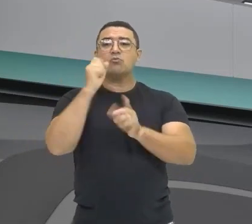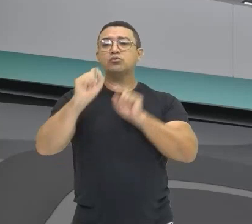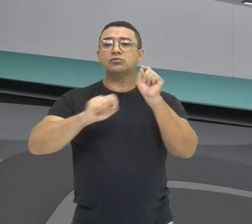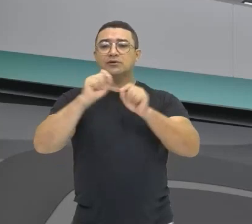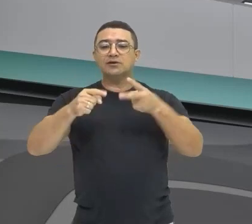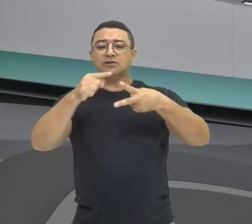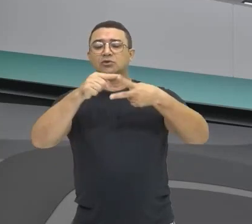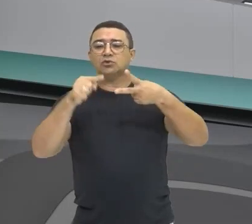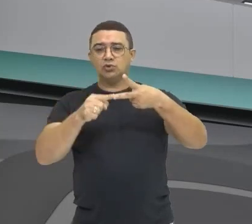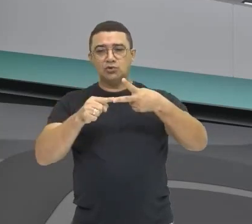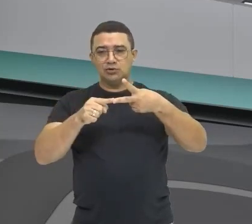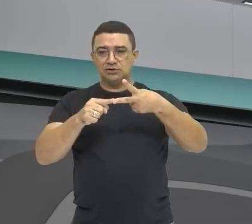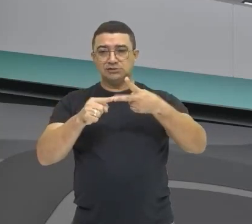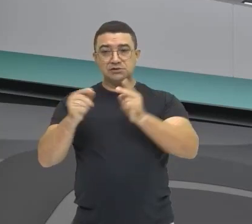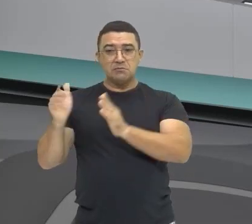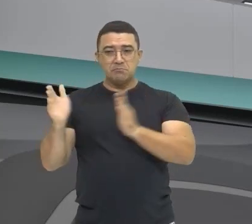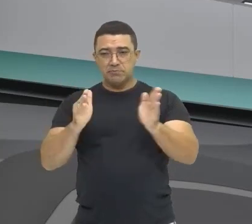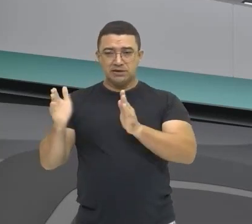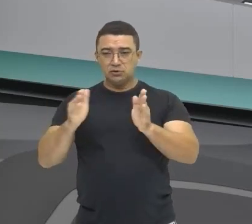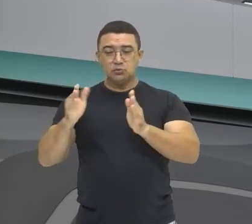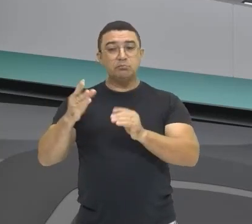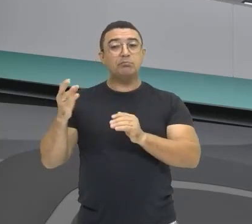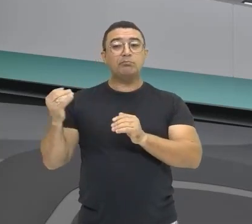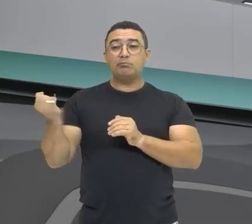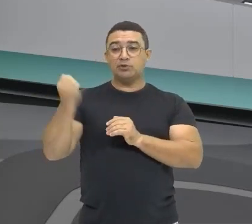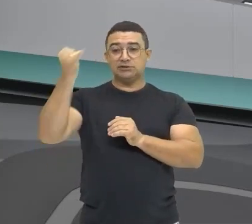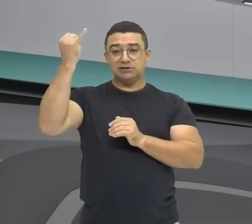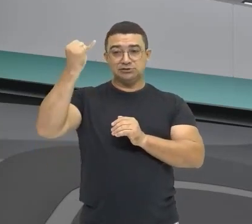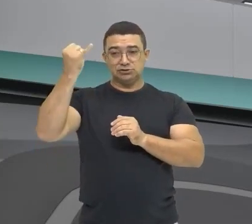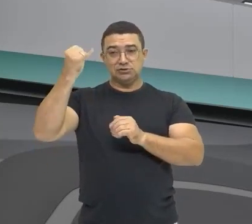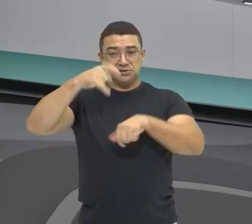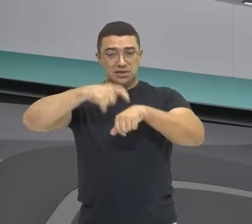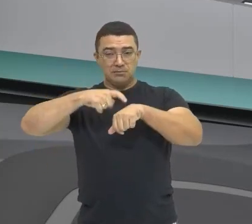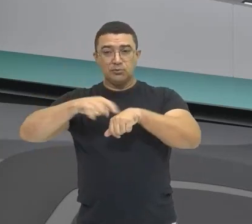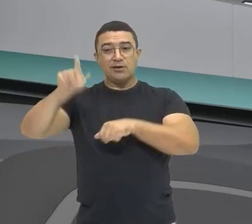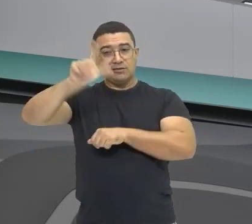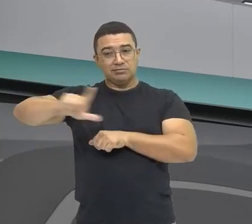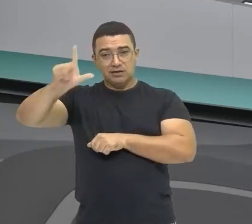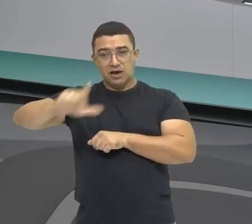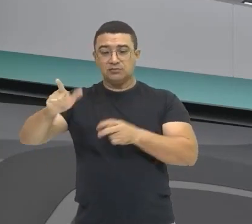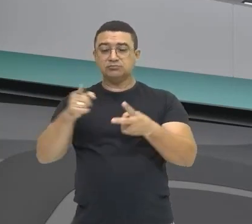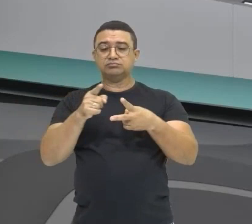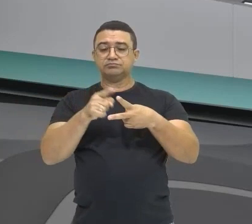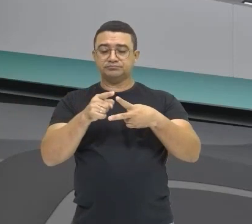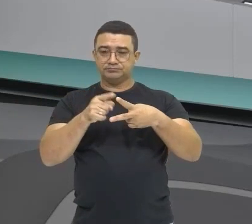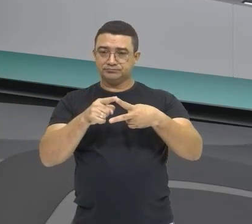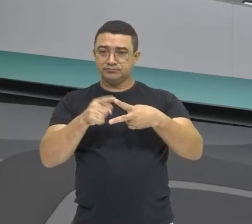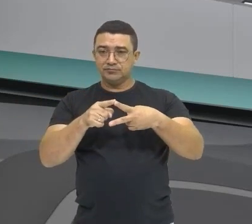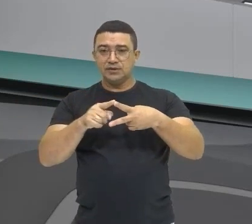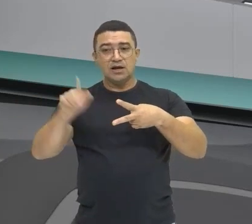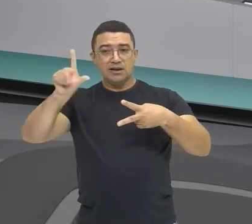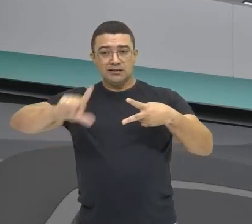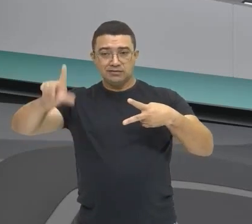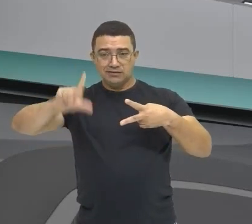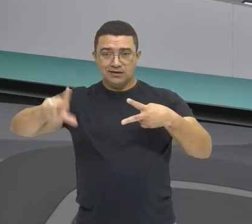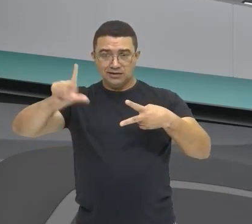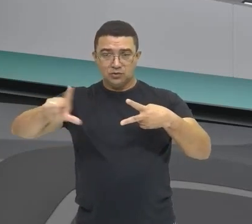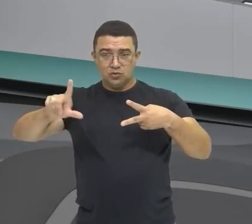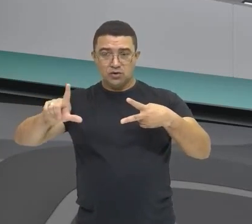2 principais momentos de produção literária. Então, o quinhentismo, ele vai se subdividir em a literatura